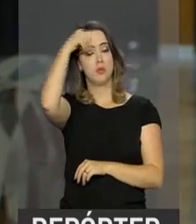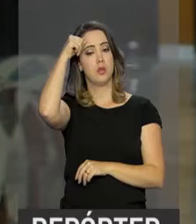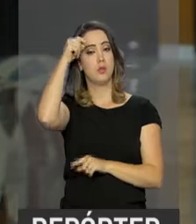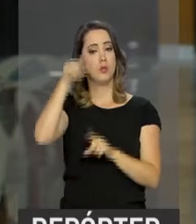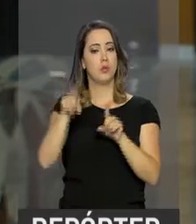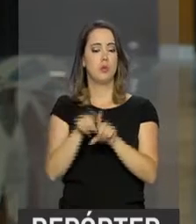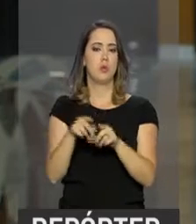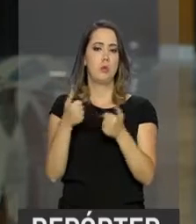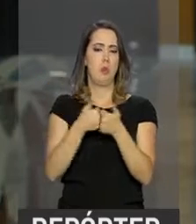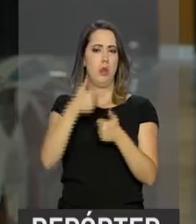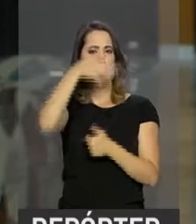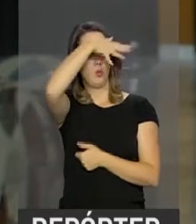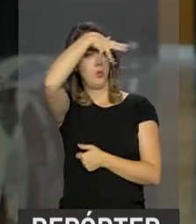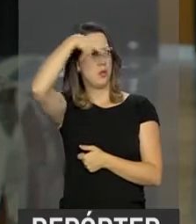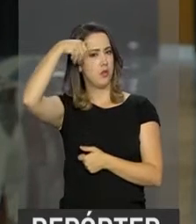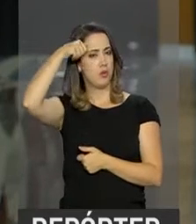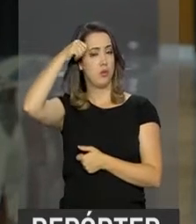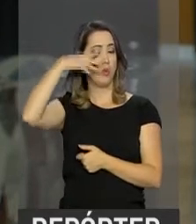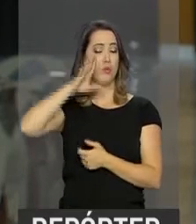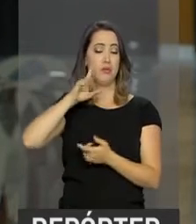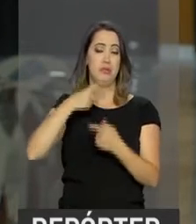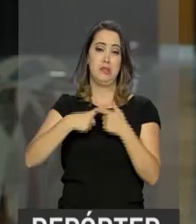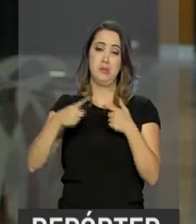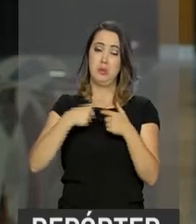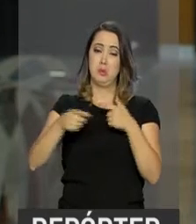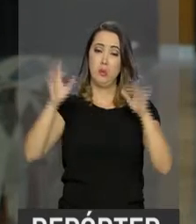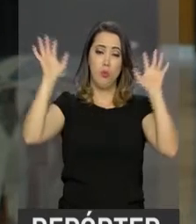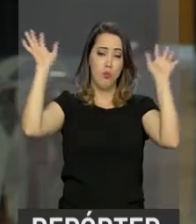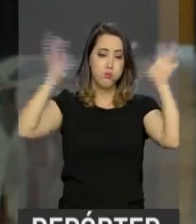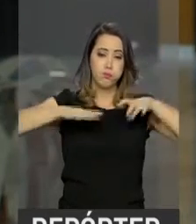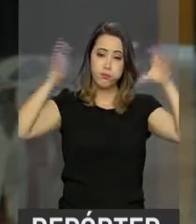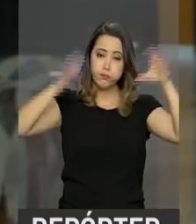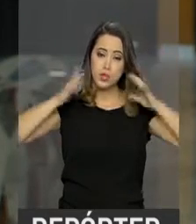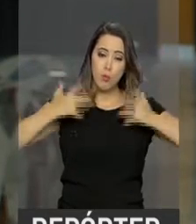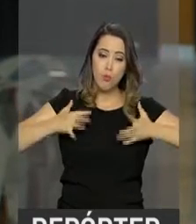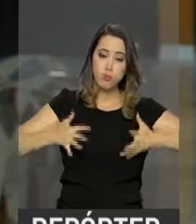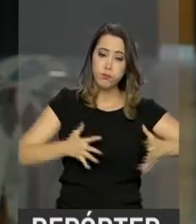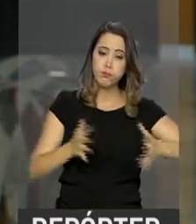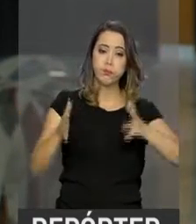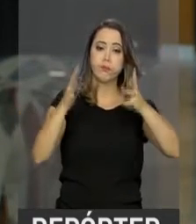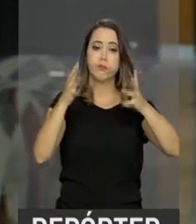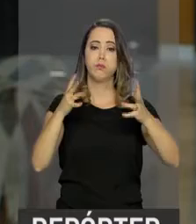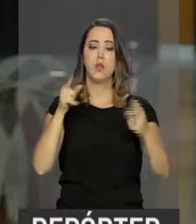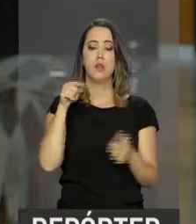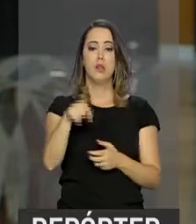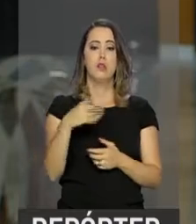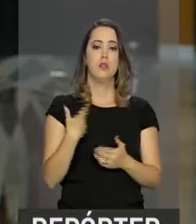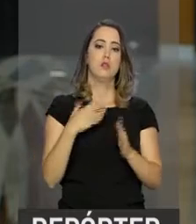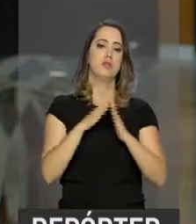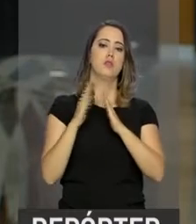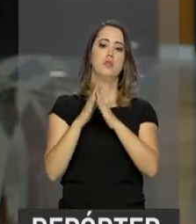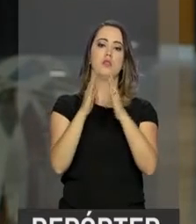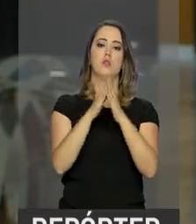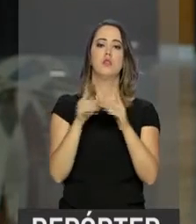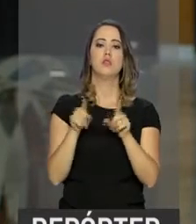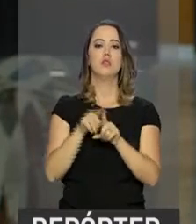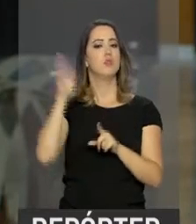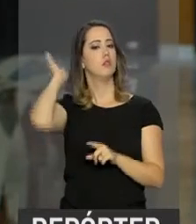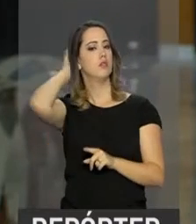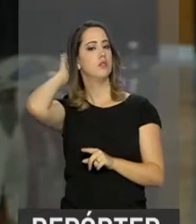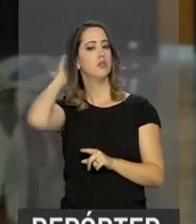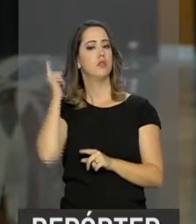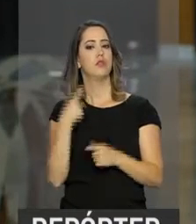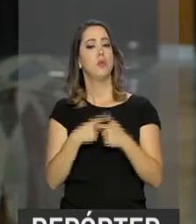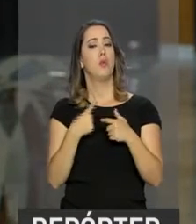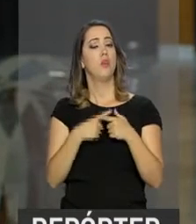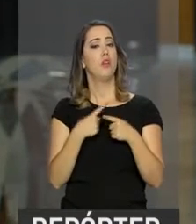e provocaram enxurradas em Óbidos, no Pará. A medida em Barcarena, no Pará, se deu